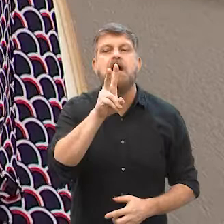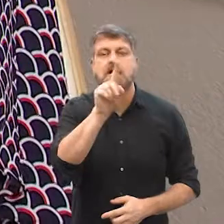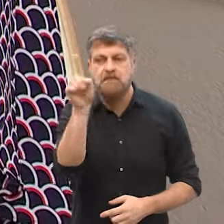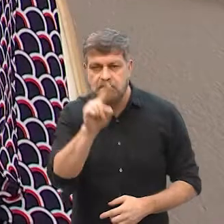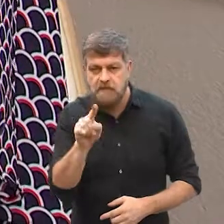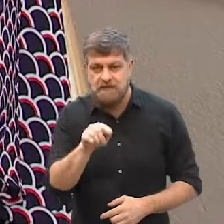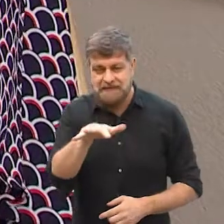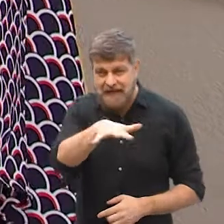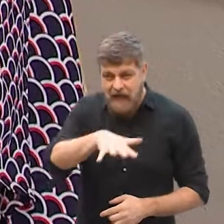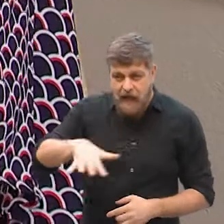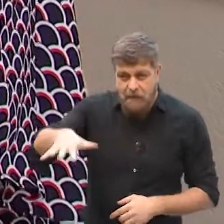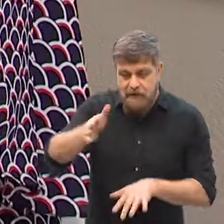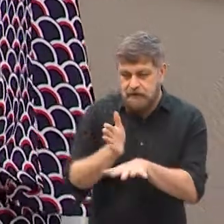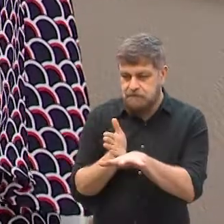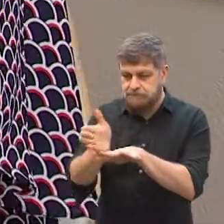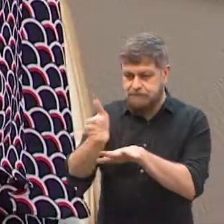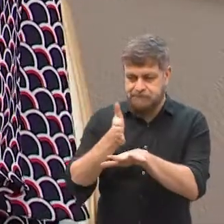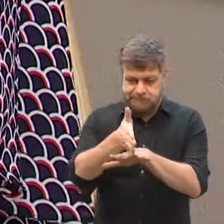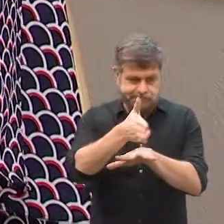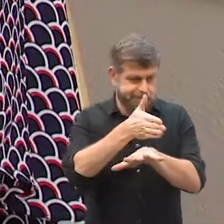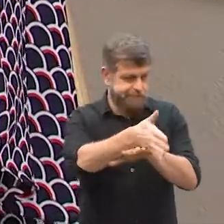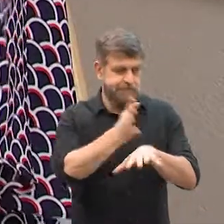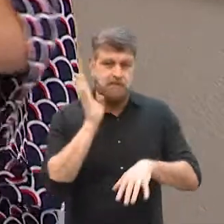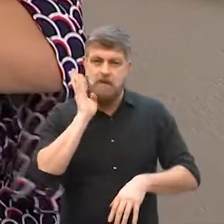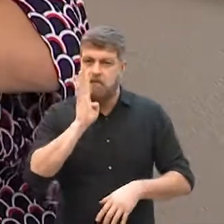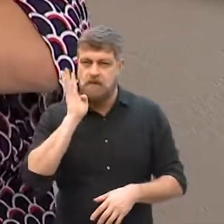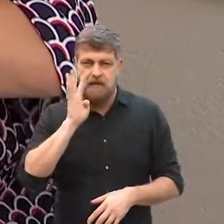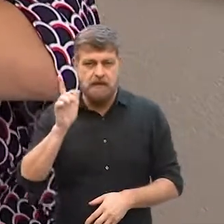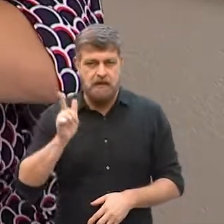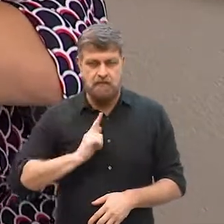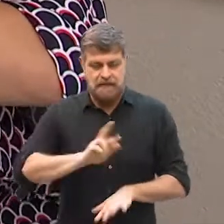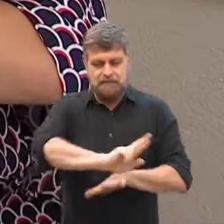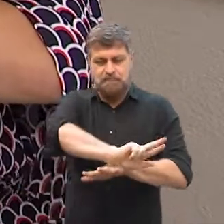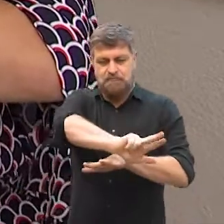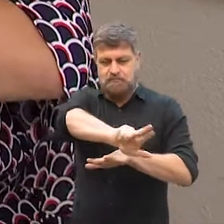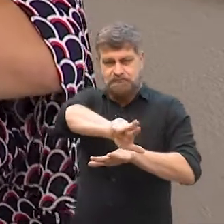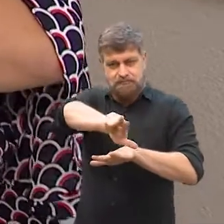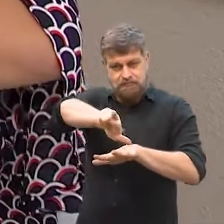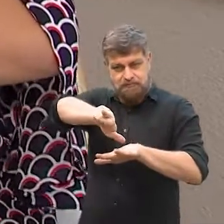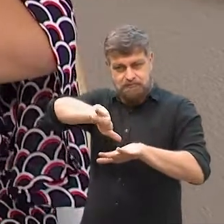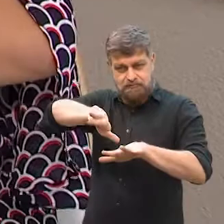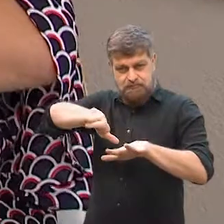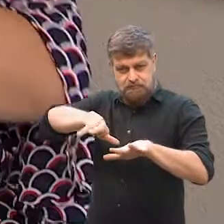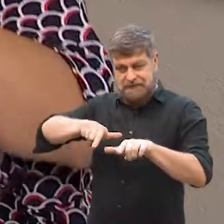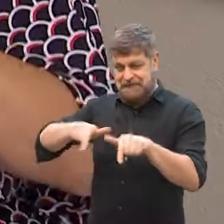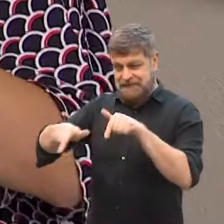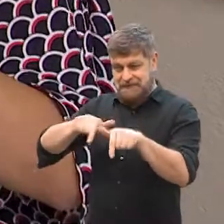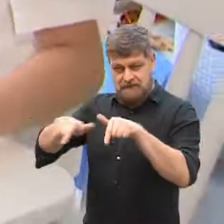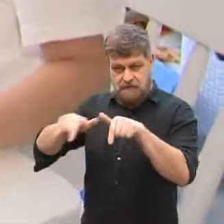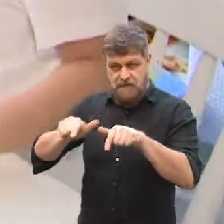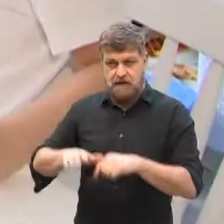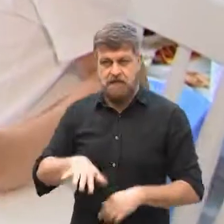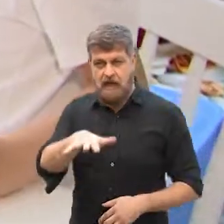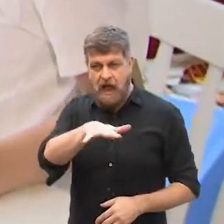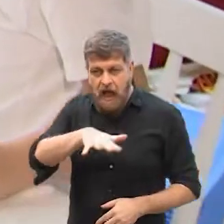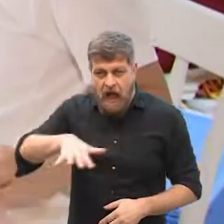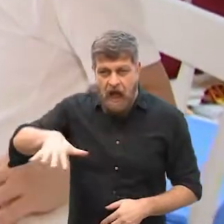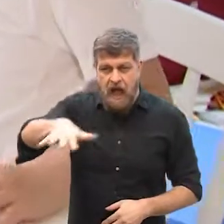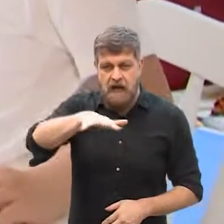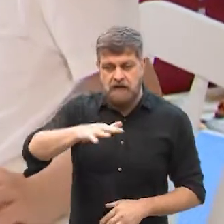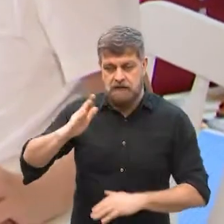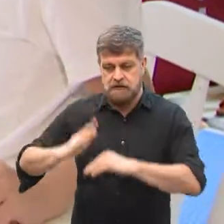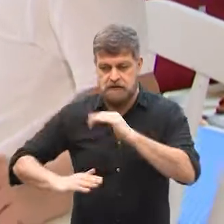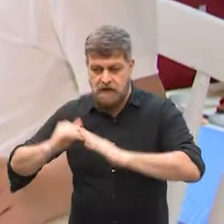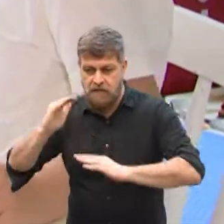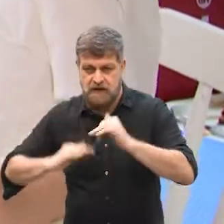fonoaudiologia é uma área muito bacana porque você tem muitas possibilidades, né? Tanto de áreas de atuação,